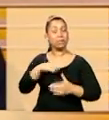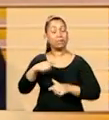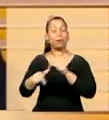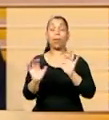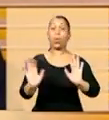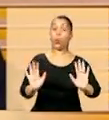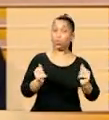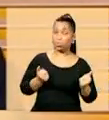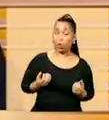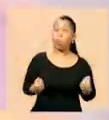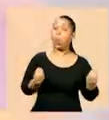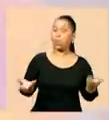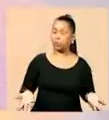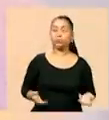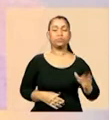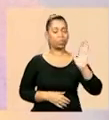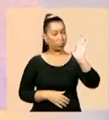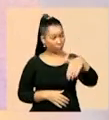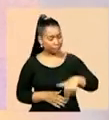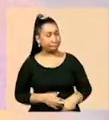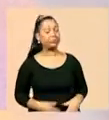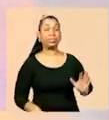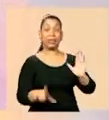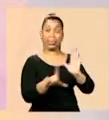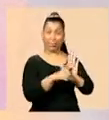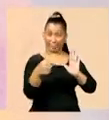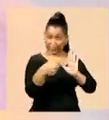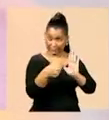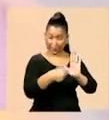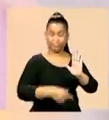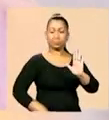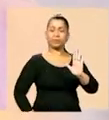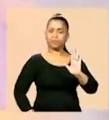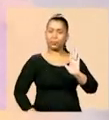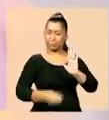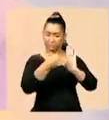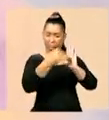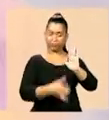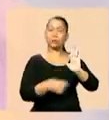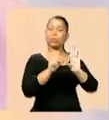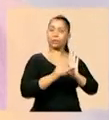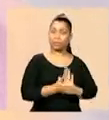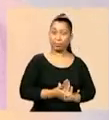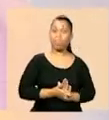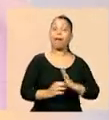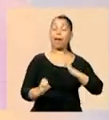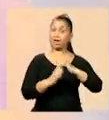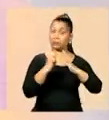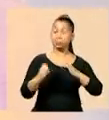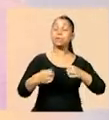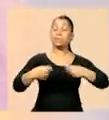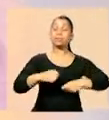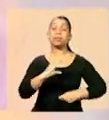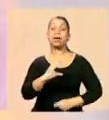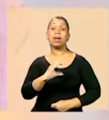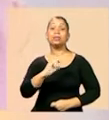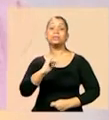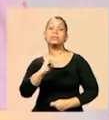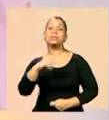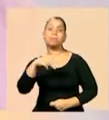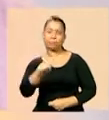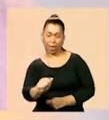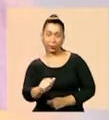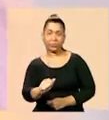trabalho também ou não? Legalmente, as empresas elas precisam ter a CIPA,